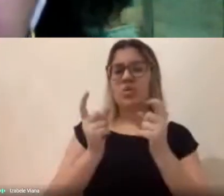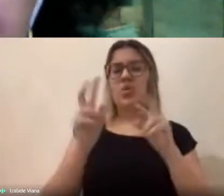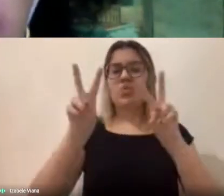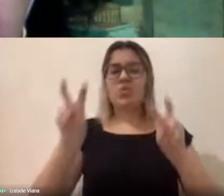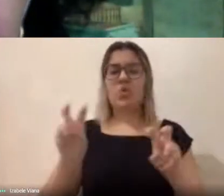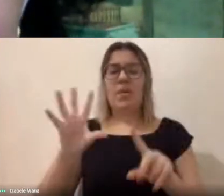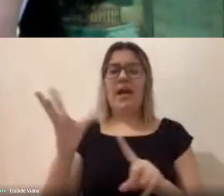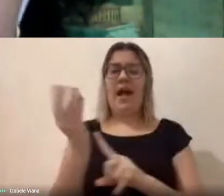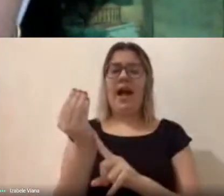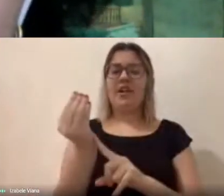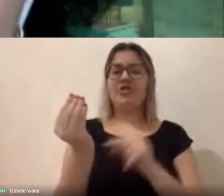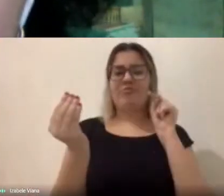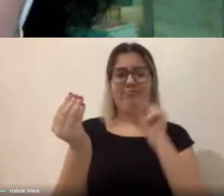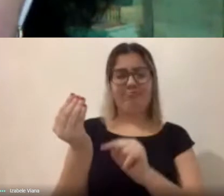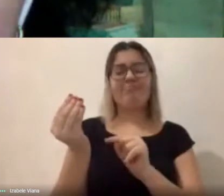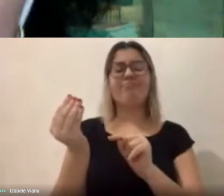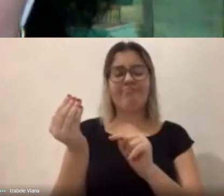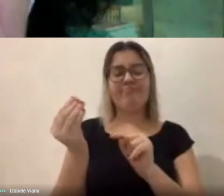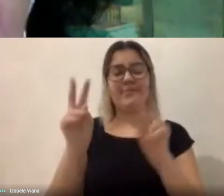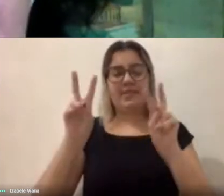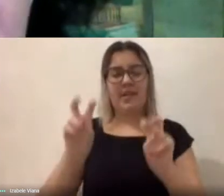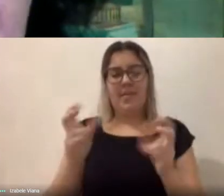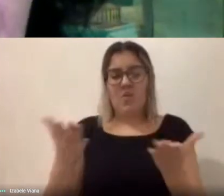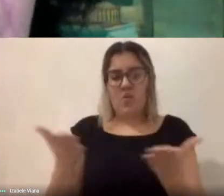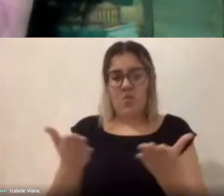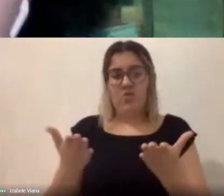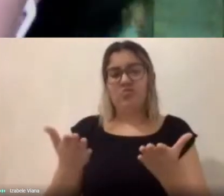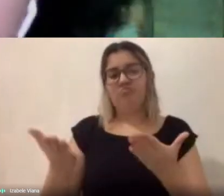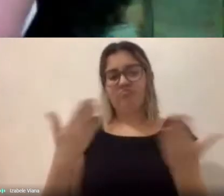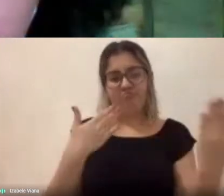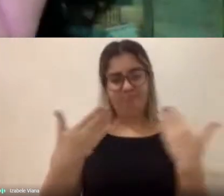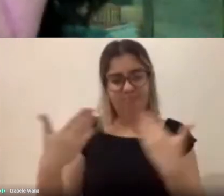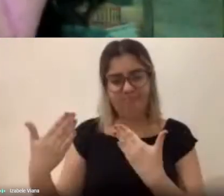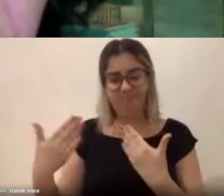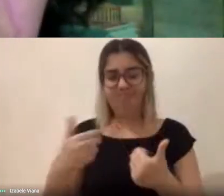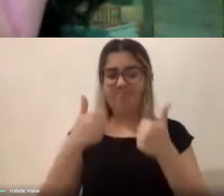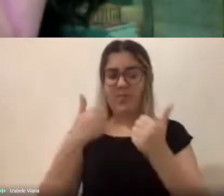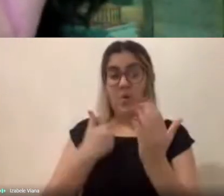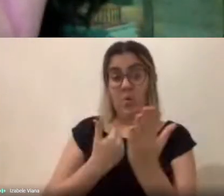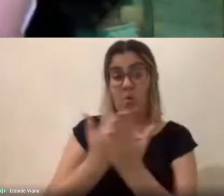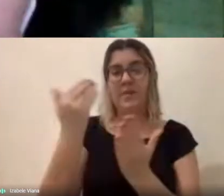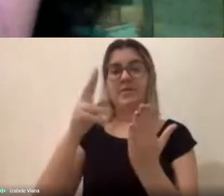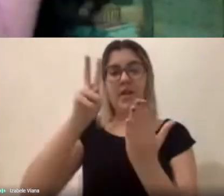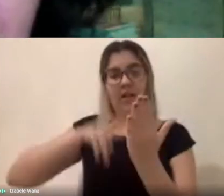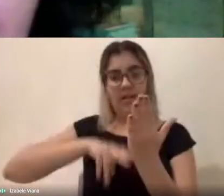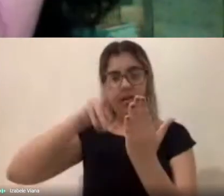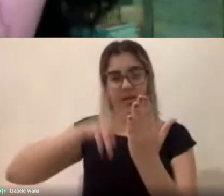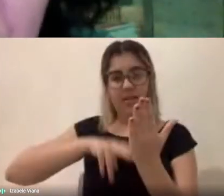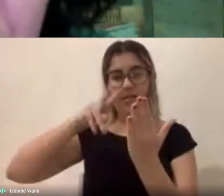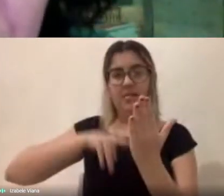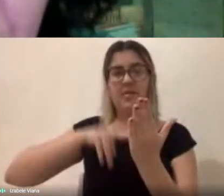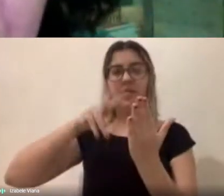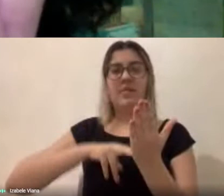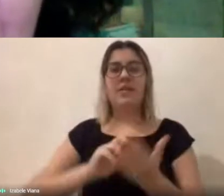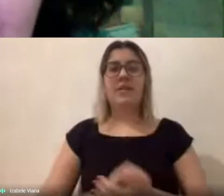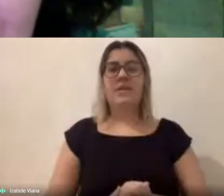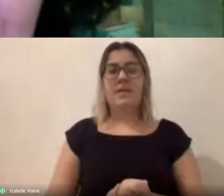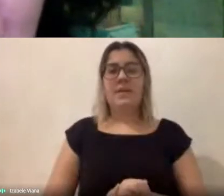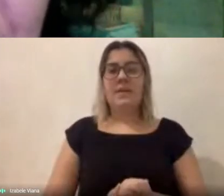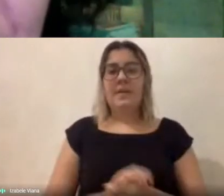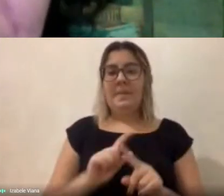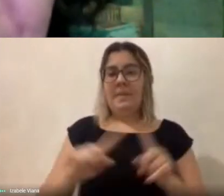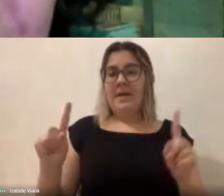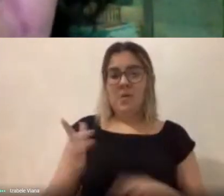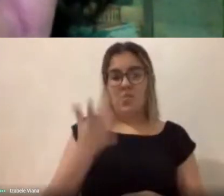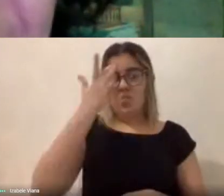né? Então, vou começar aqui. Eu tenho que ler, porque infelizmente eu não consegui decorar, embora eu tenha escrito há